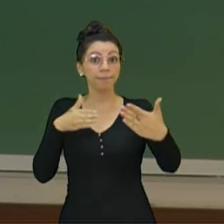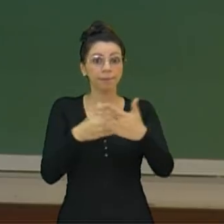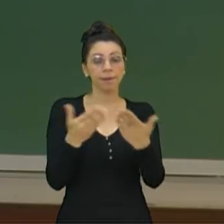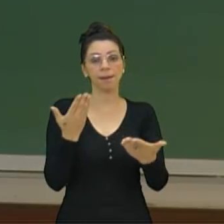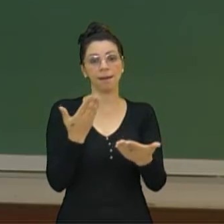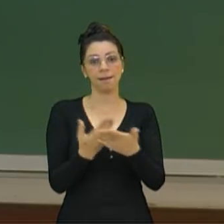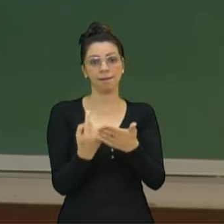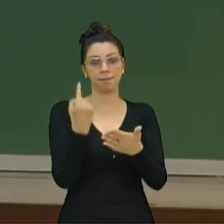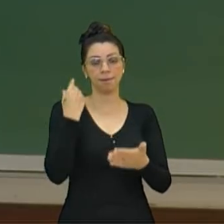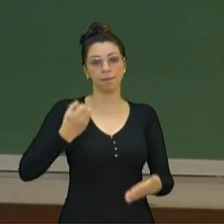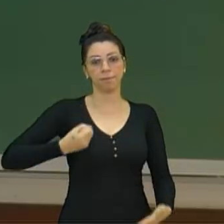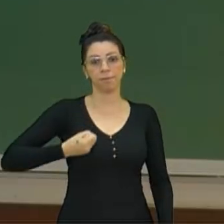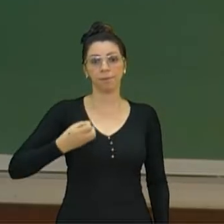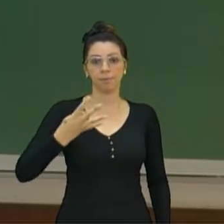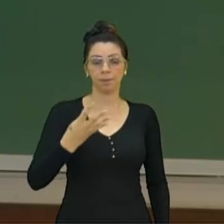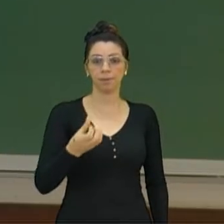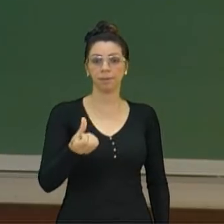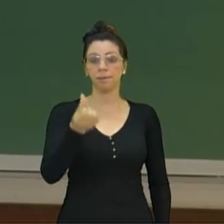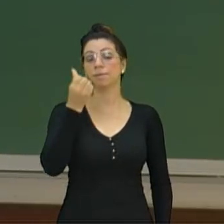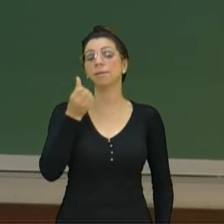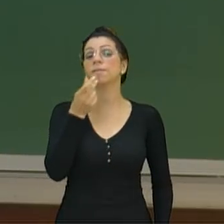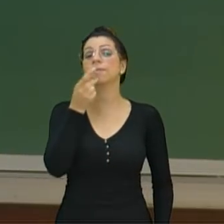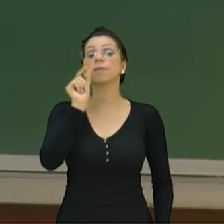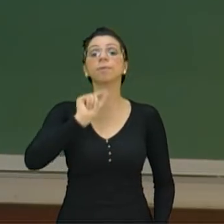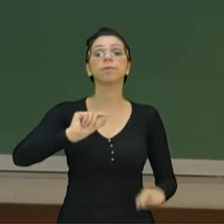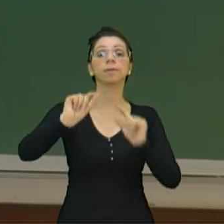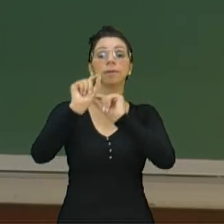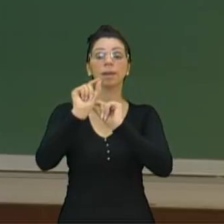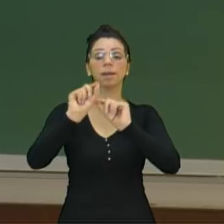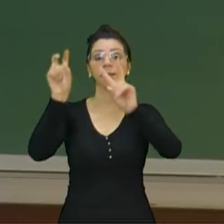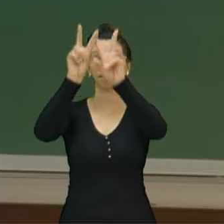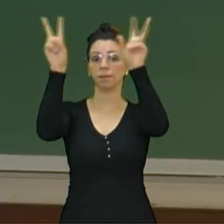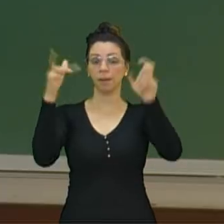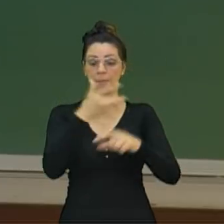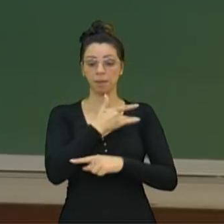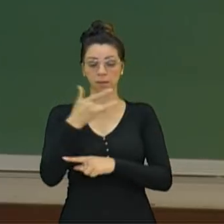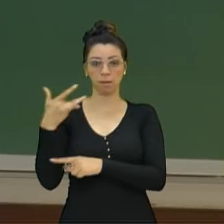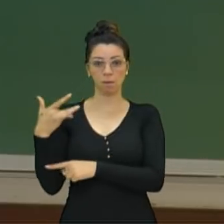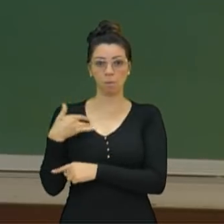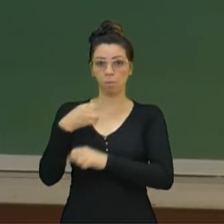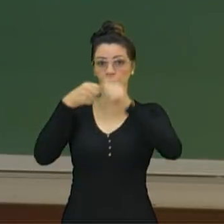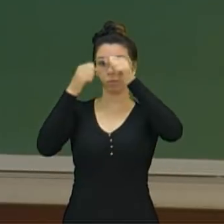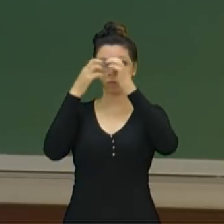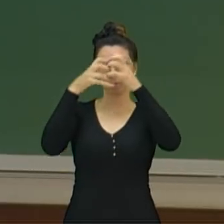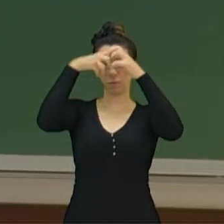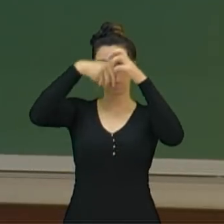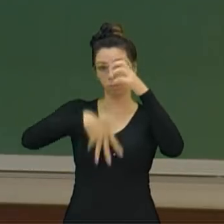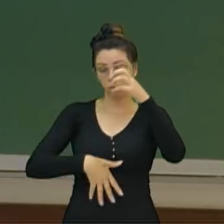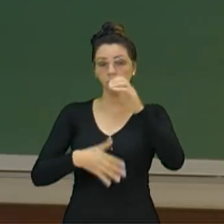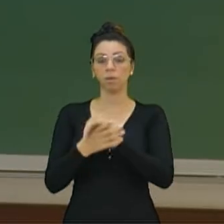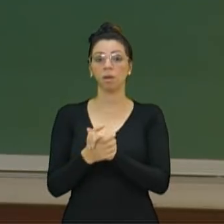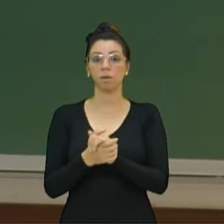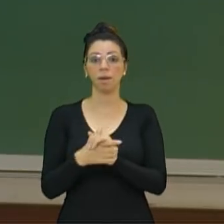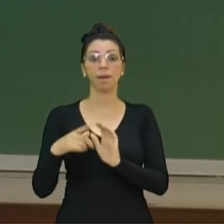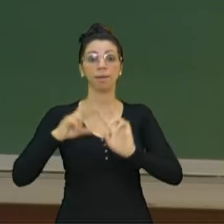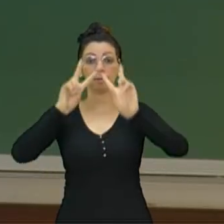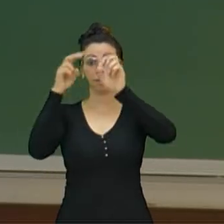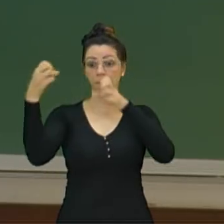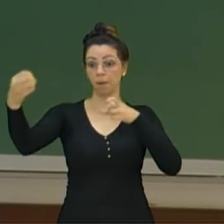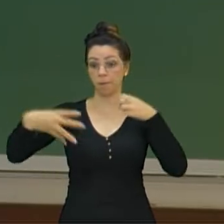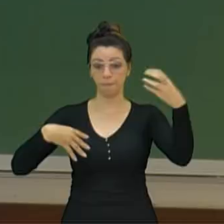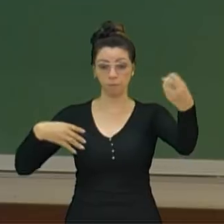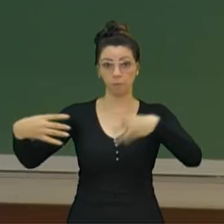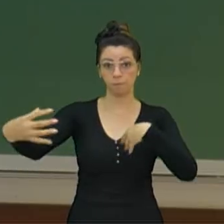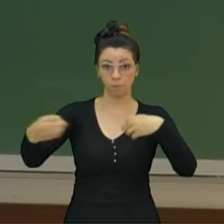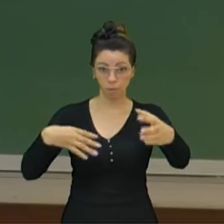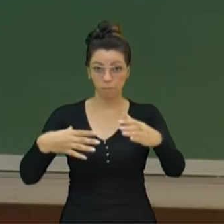da saúde do sistema nervoso, eram assuntos novos, inéditos. Você não conhecia e aprendeu comigo e eu aprendi com